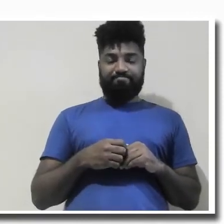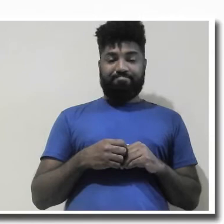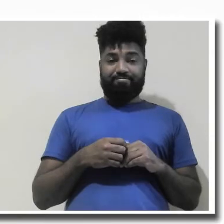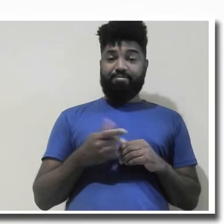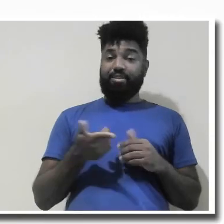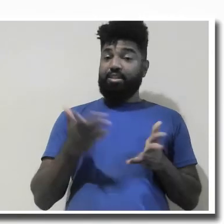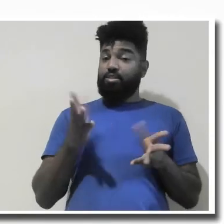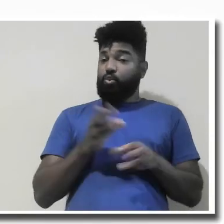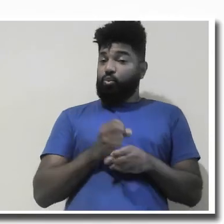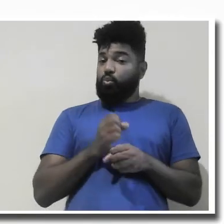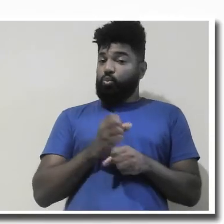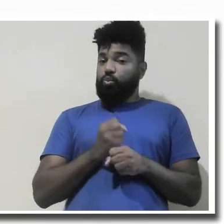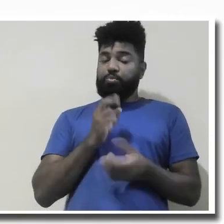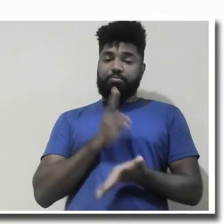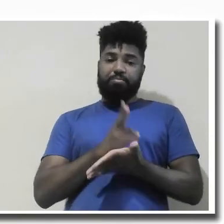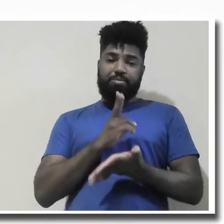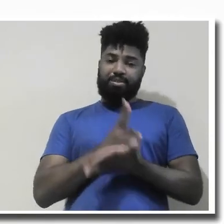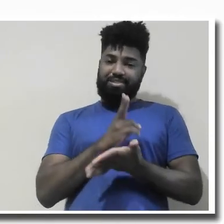mesmo resultado.